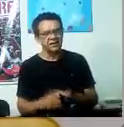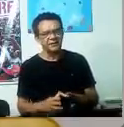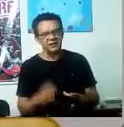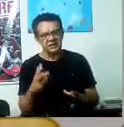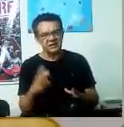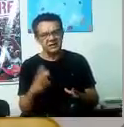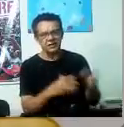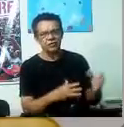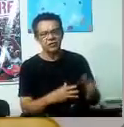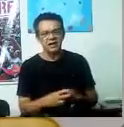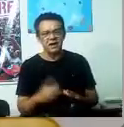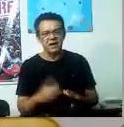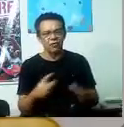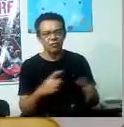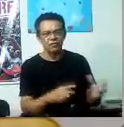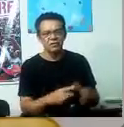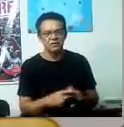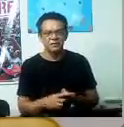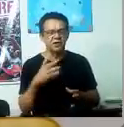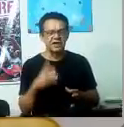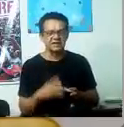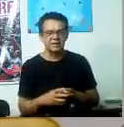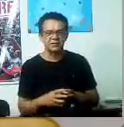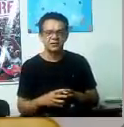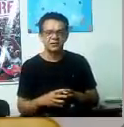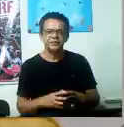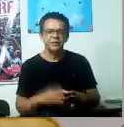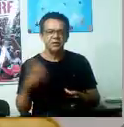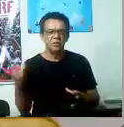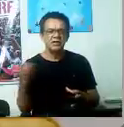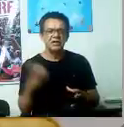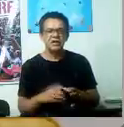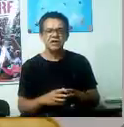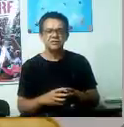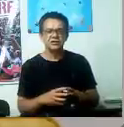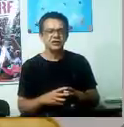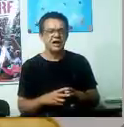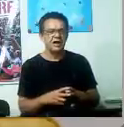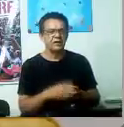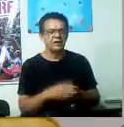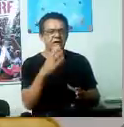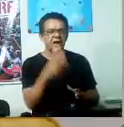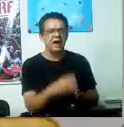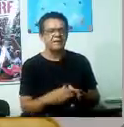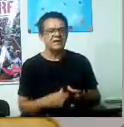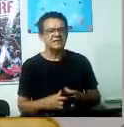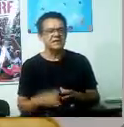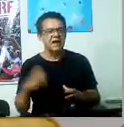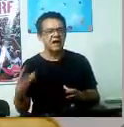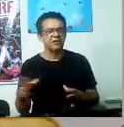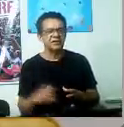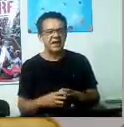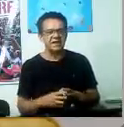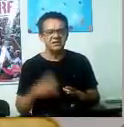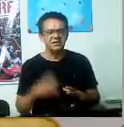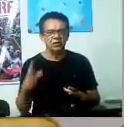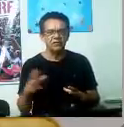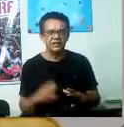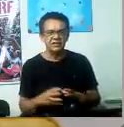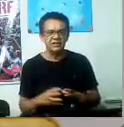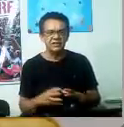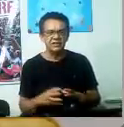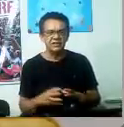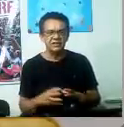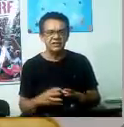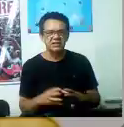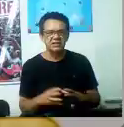conceder alguns destes pedidos Por exemplo, obrigar o Jair Bolsonaro a apresentar o teste de